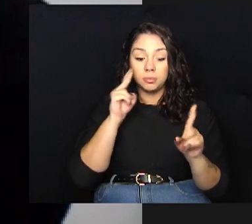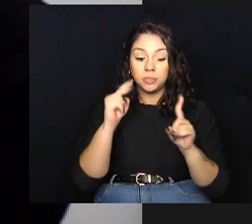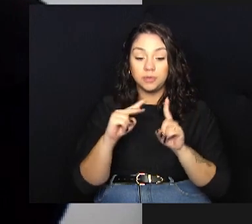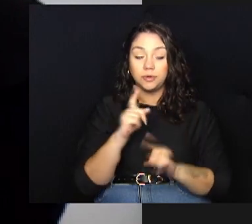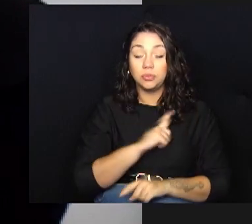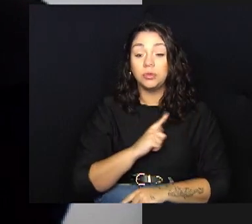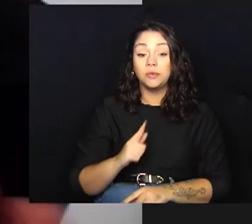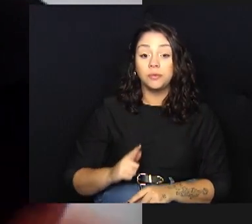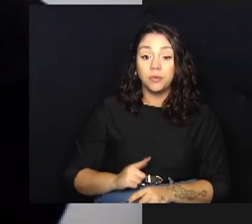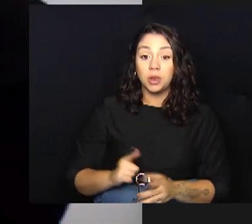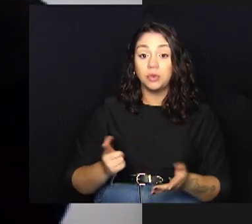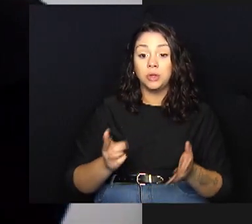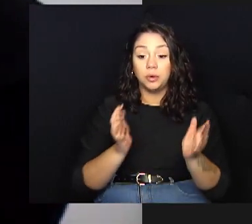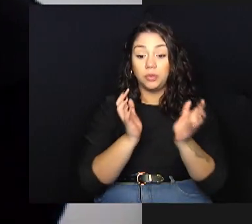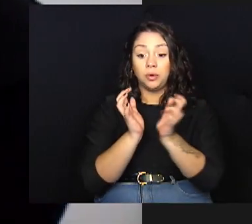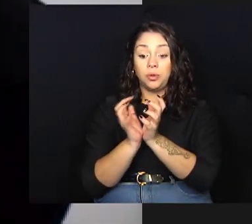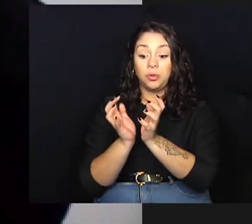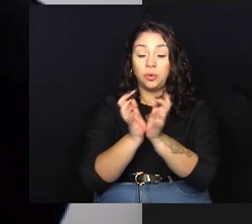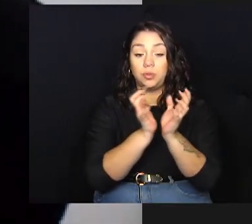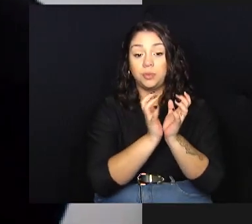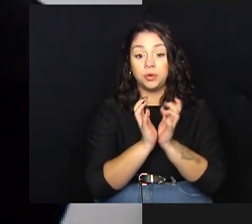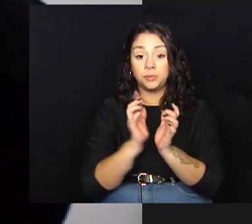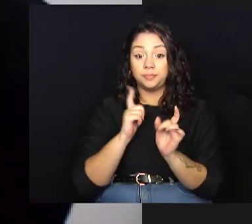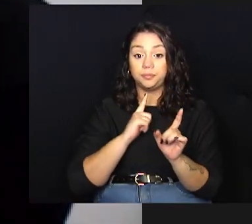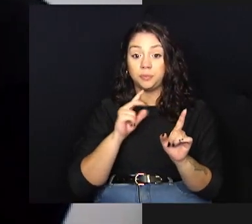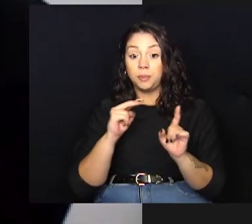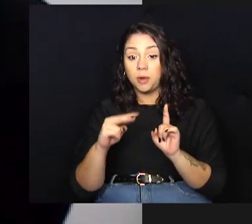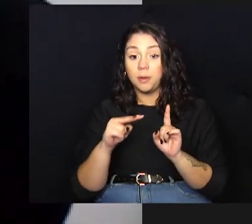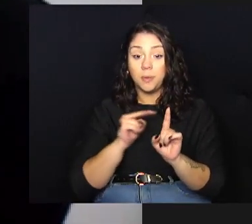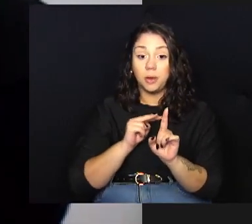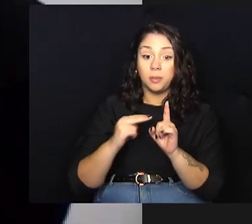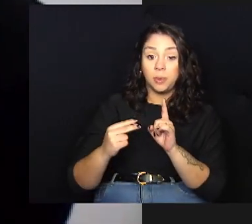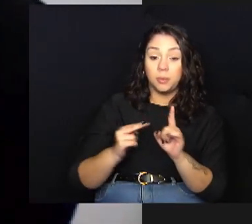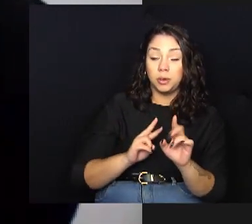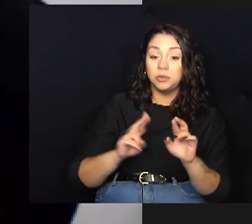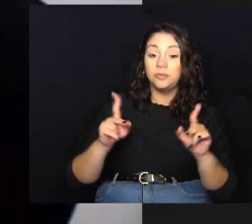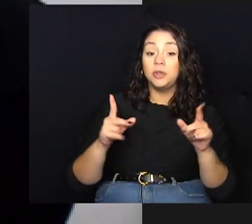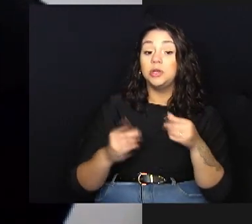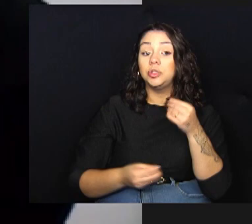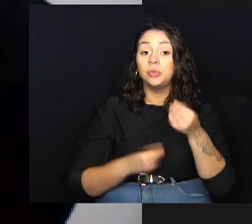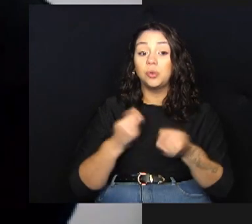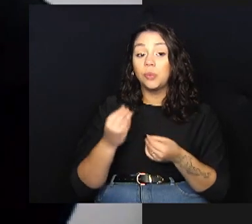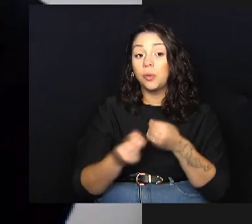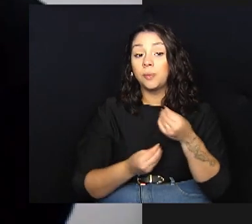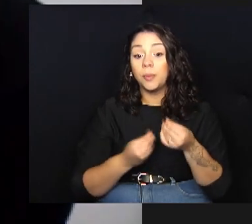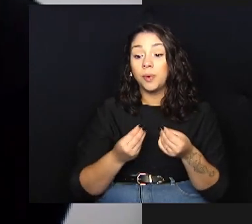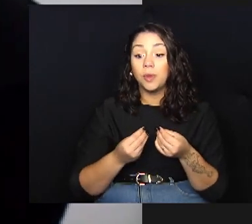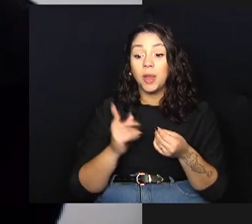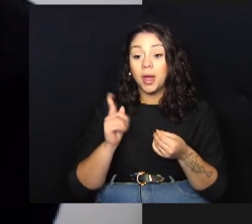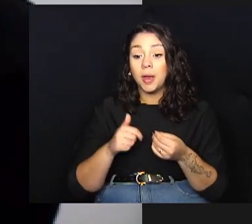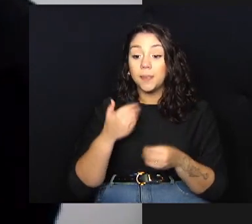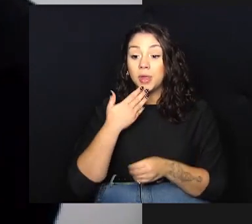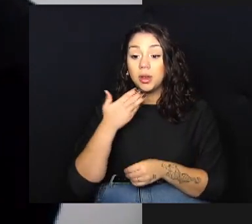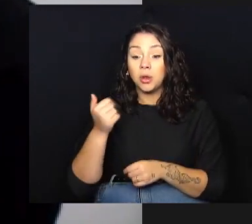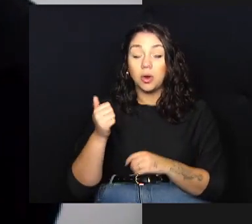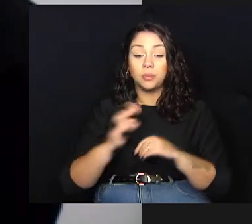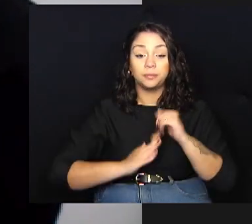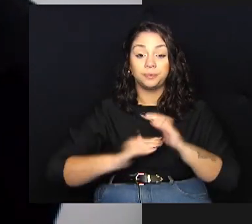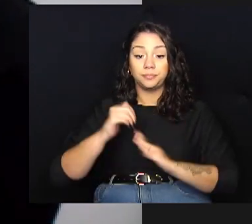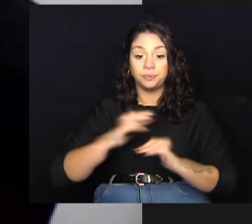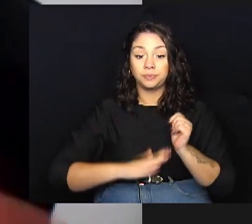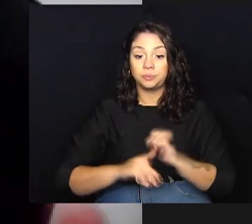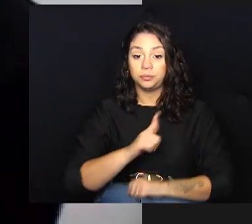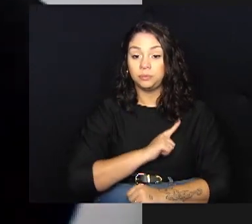com grupos tendo perspectivas diferentes sobre como deve ser ação de estado